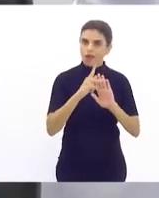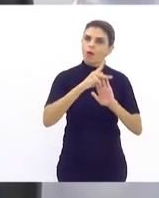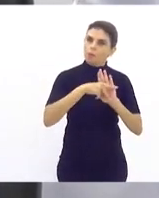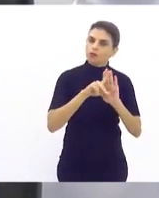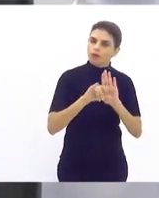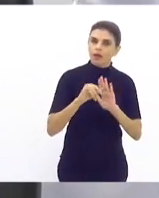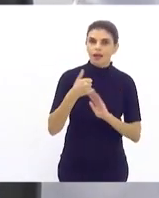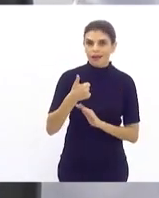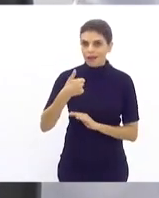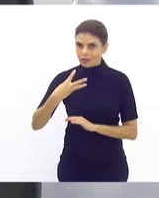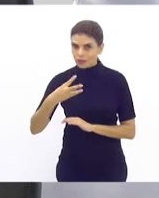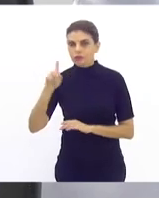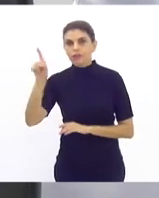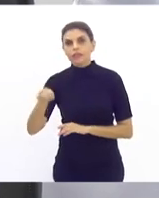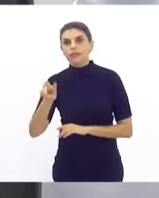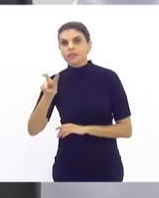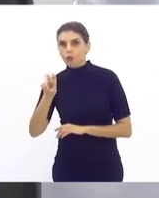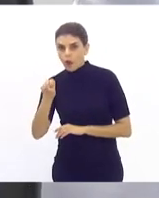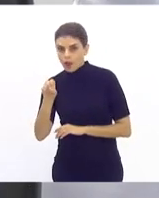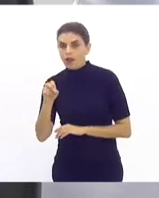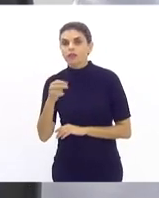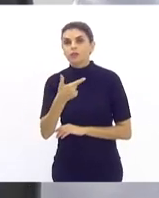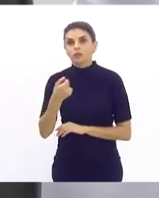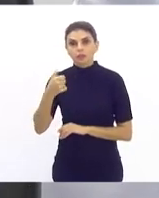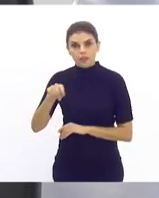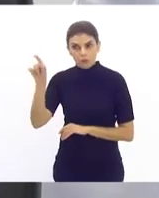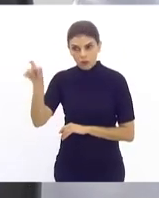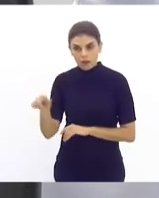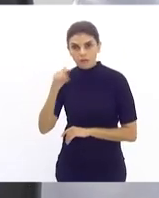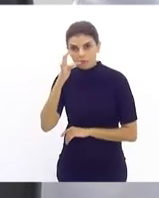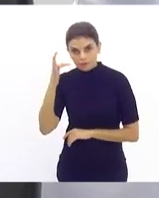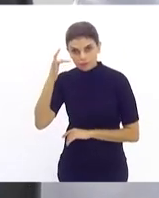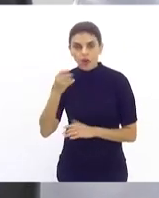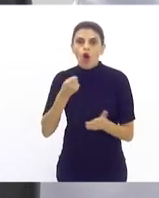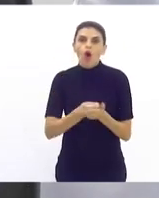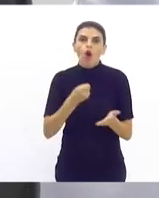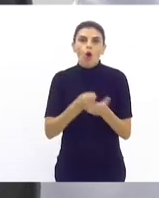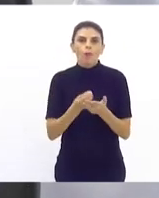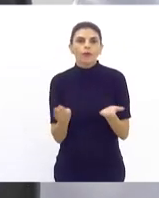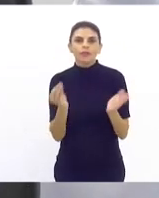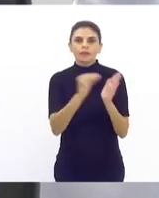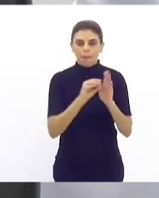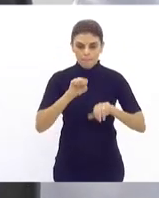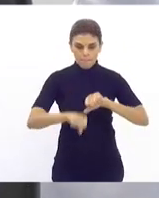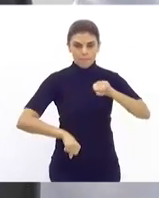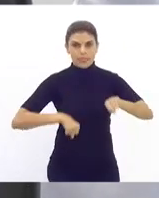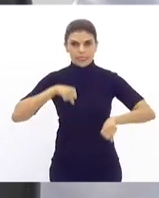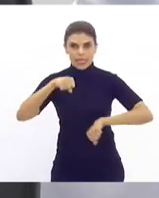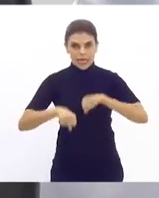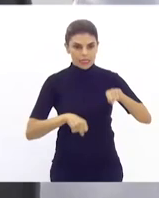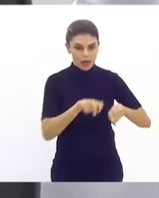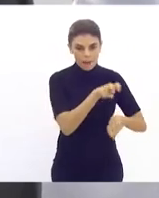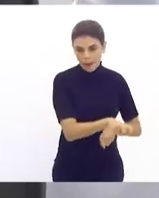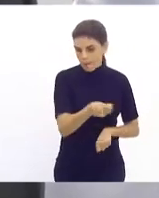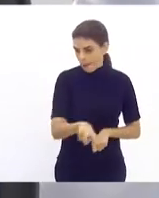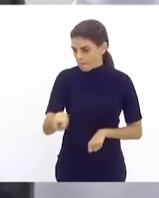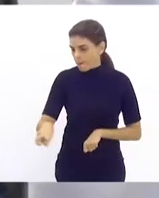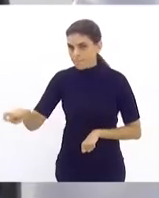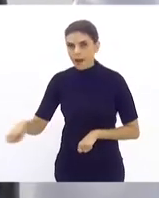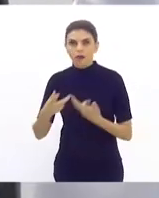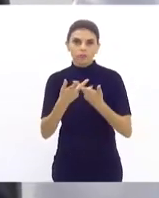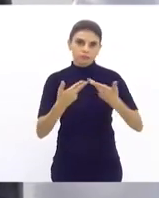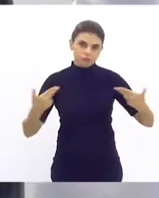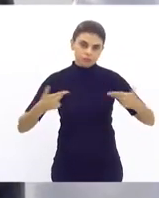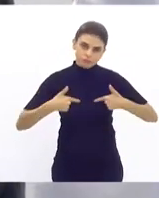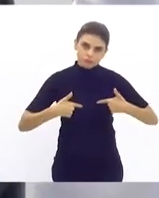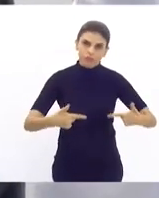de 2019, de autoria do deputado Flávio Serafim, que torna obrigatória a instalação de bicicletários em estabelecimentos públicos e dá outras